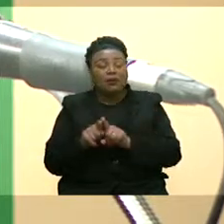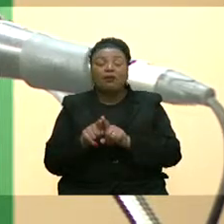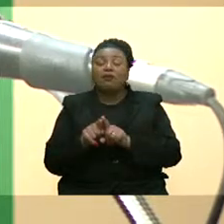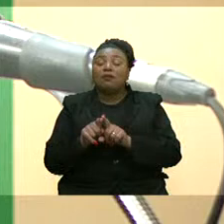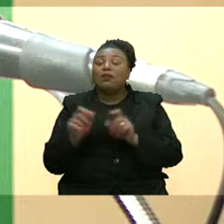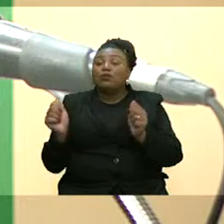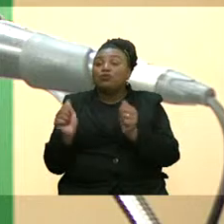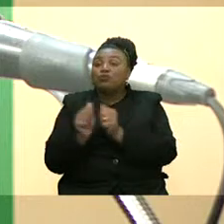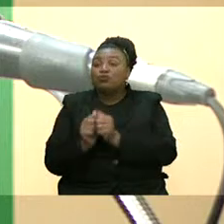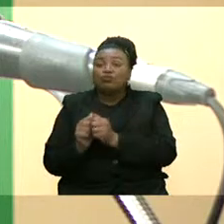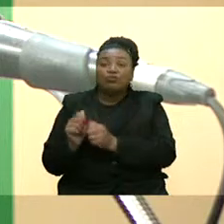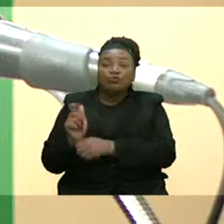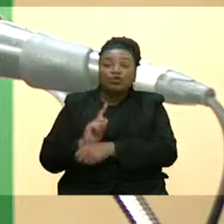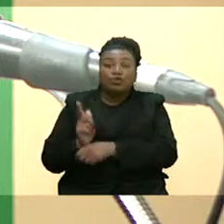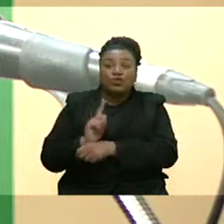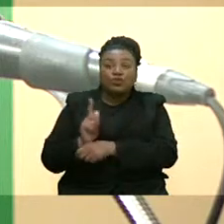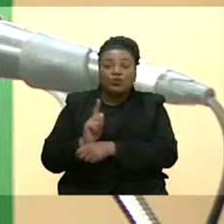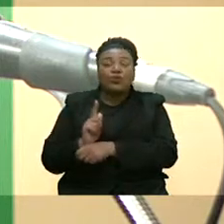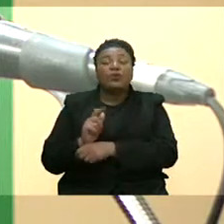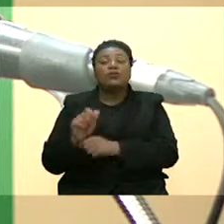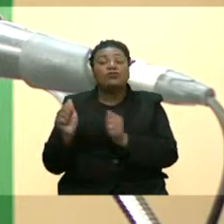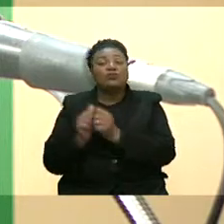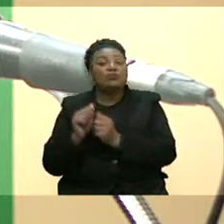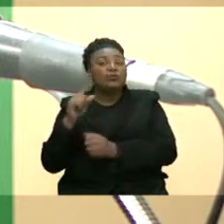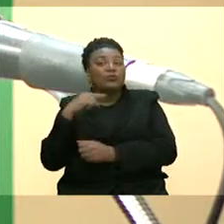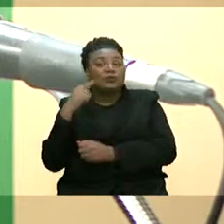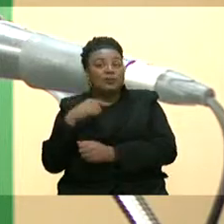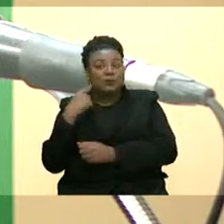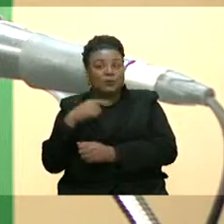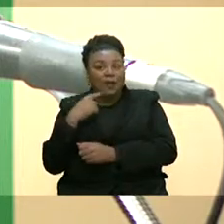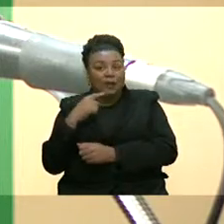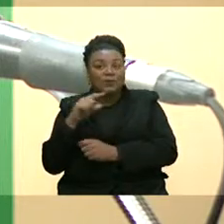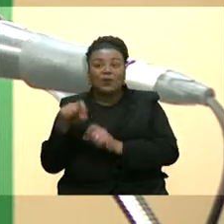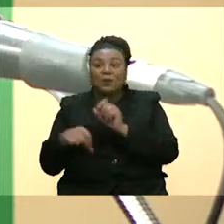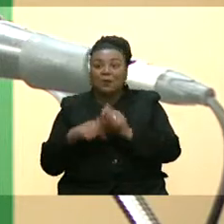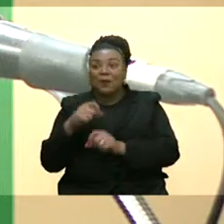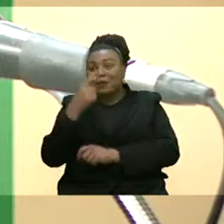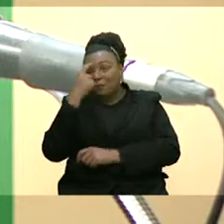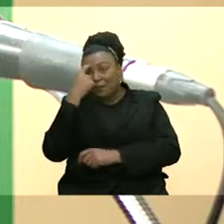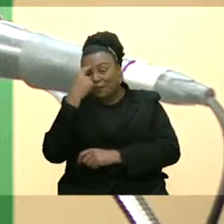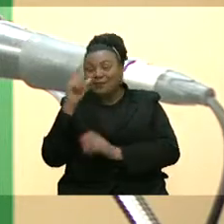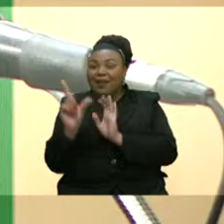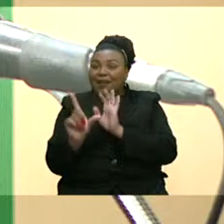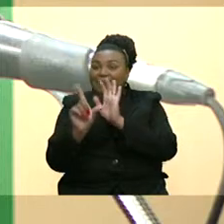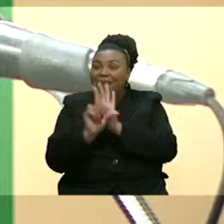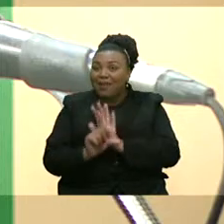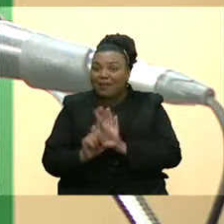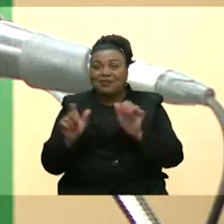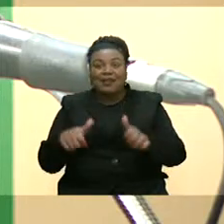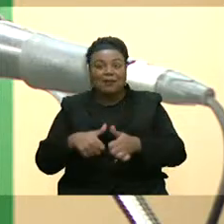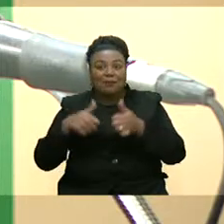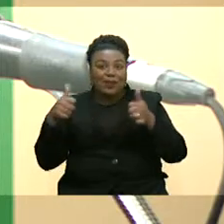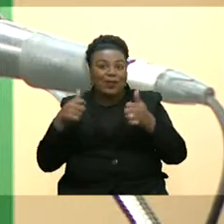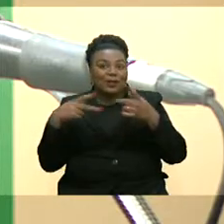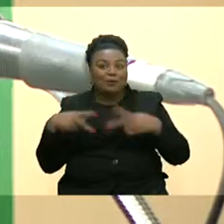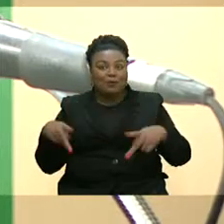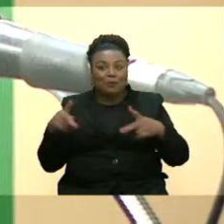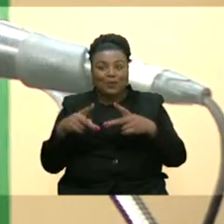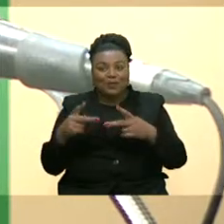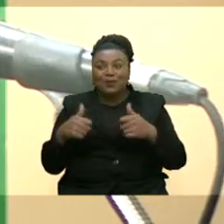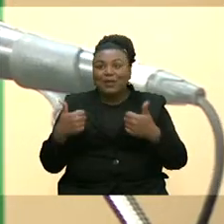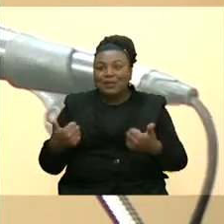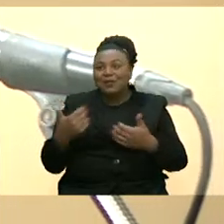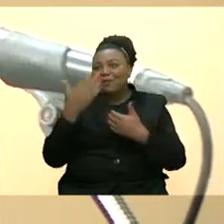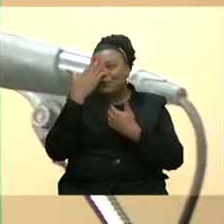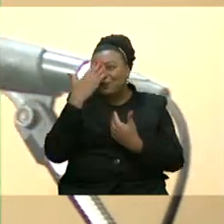eventualmente junto dos gestores ou dos deputados, para pensar em legislações melhores para a nossa população. Então,